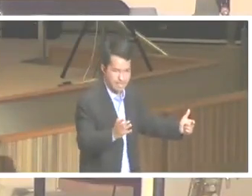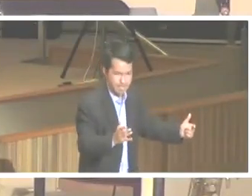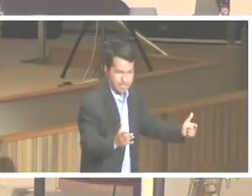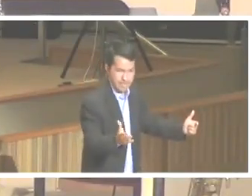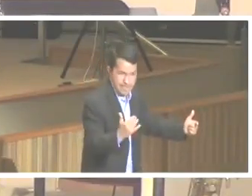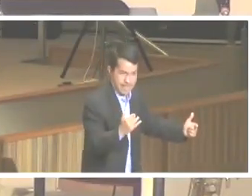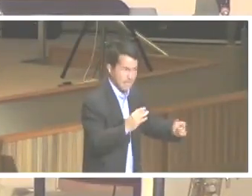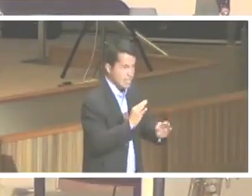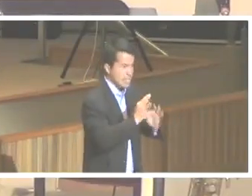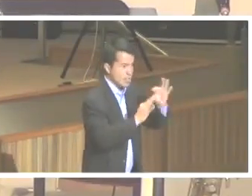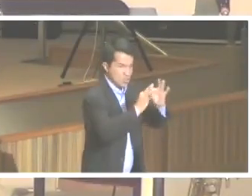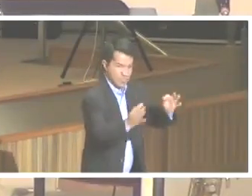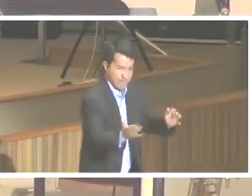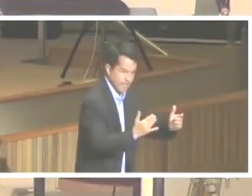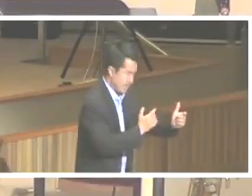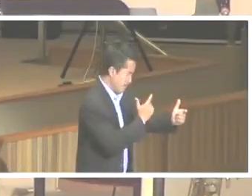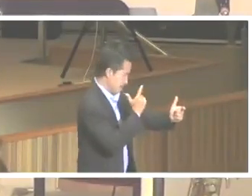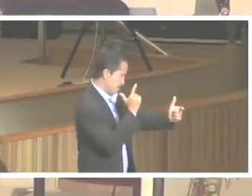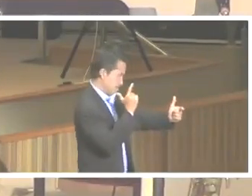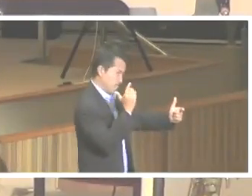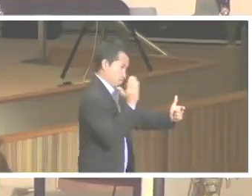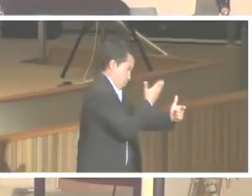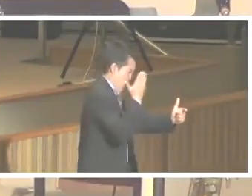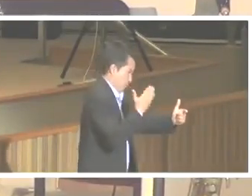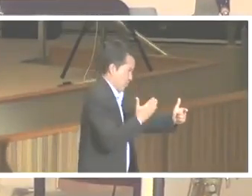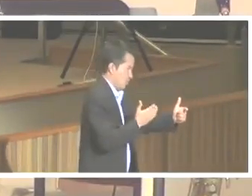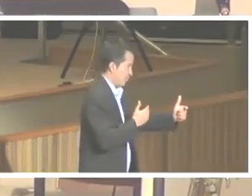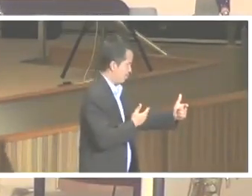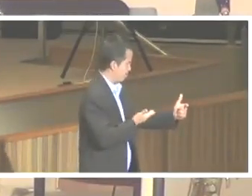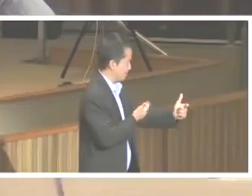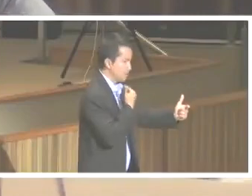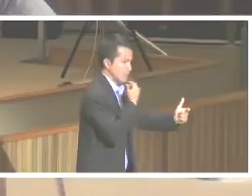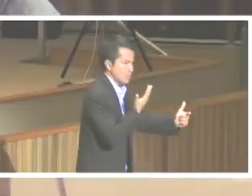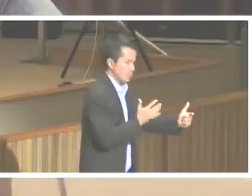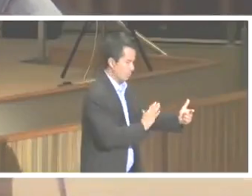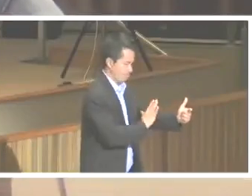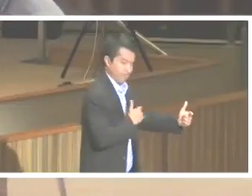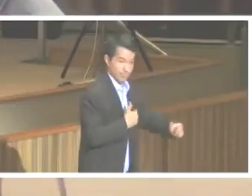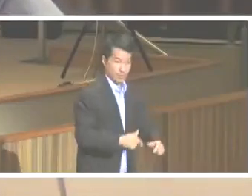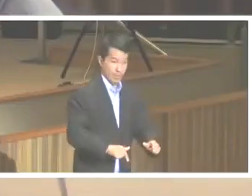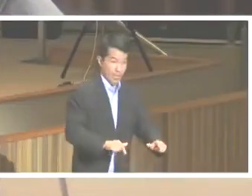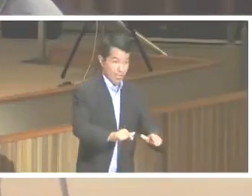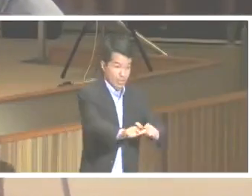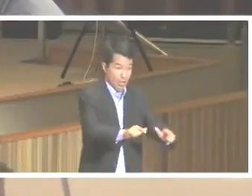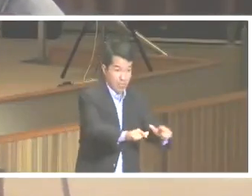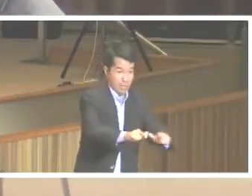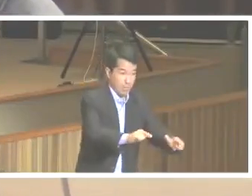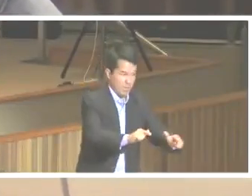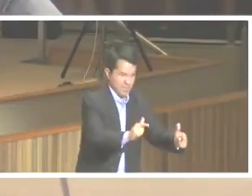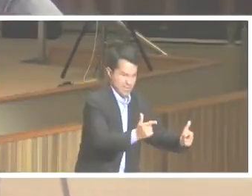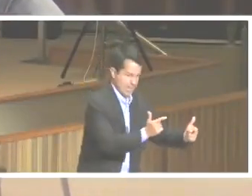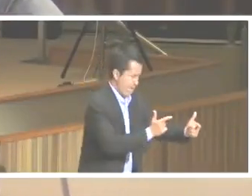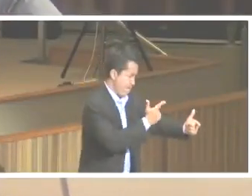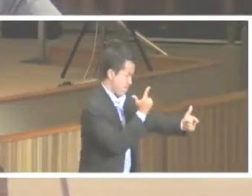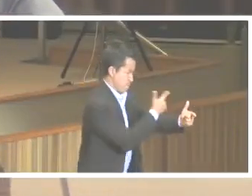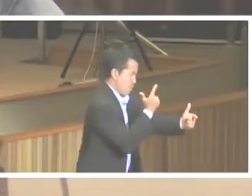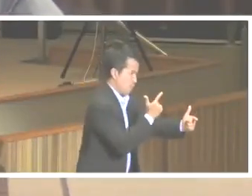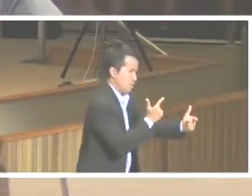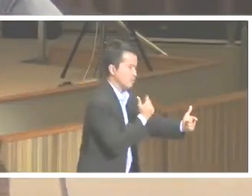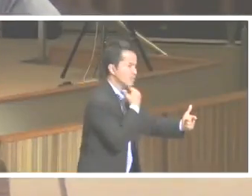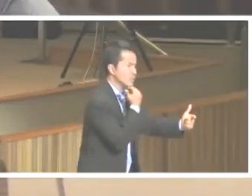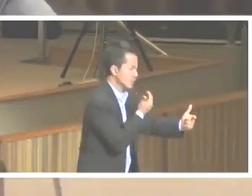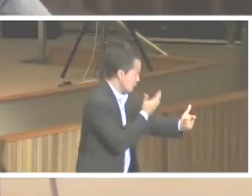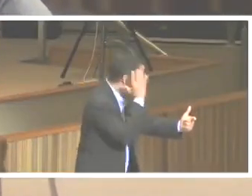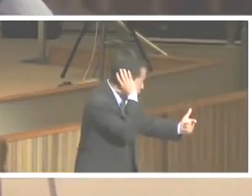resolve esse problema se eu trabalhar um pouco mais talvez não resolva esse problema se eu puder curtir um